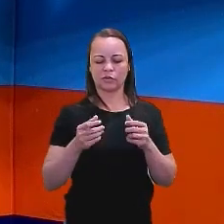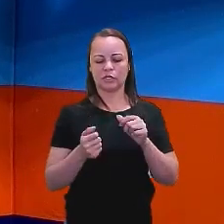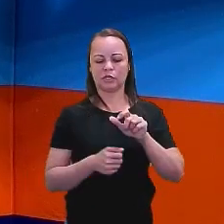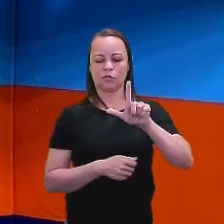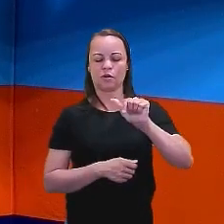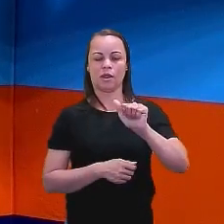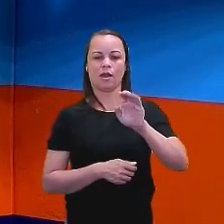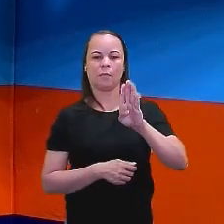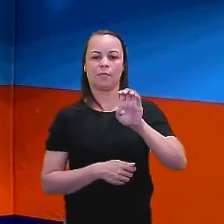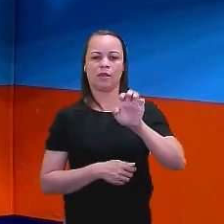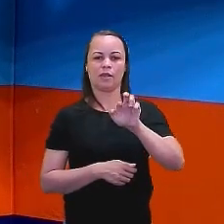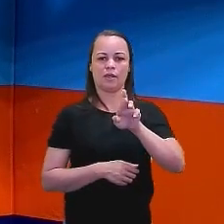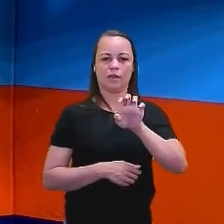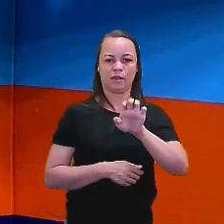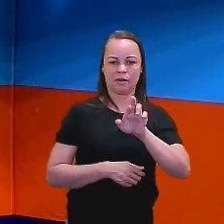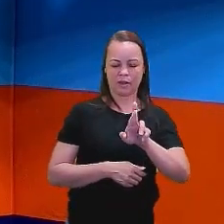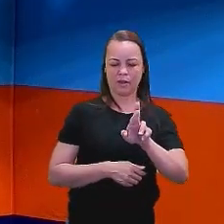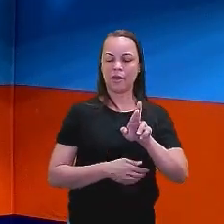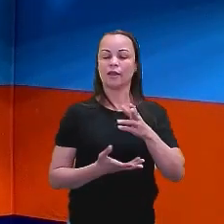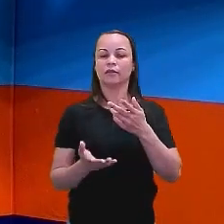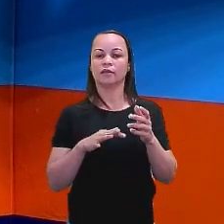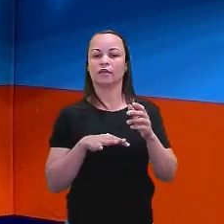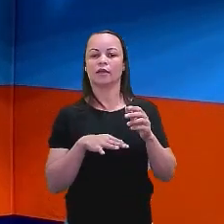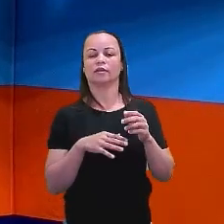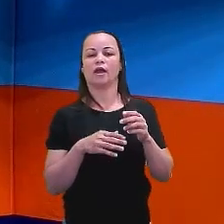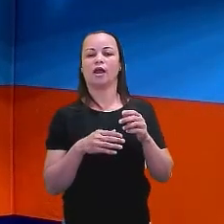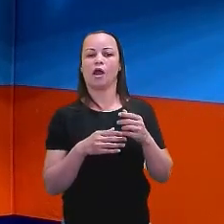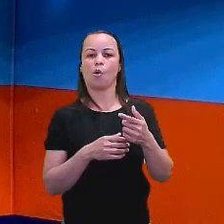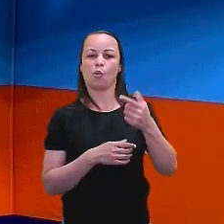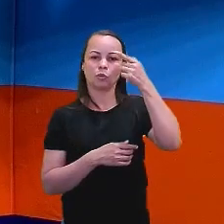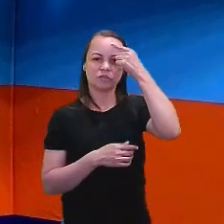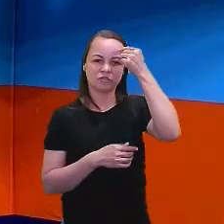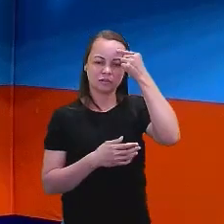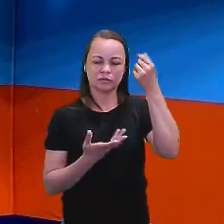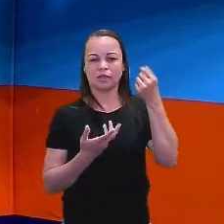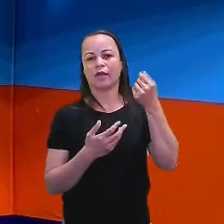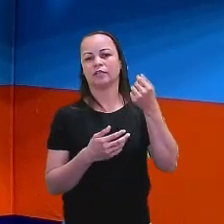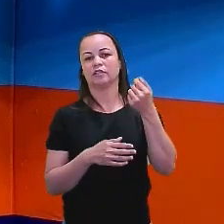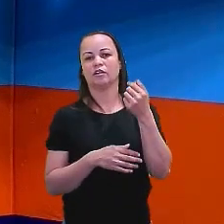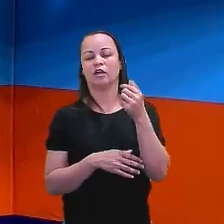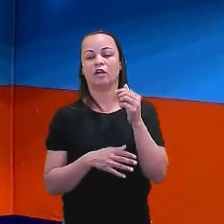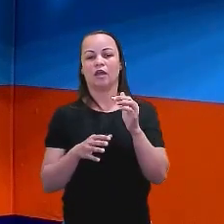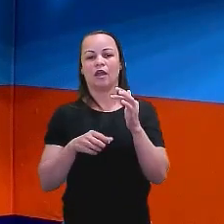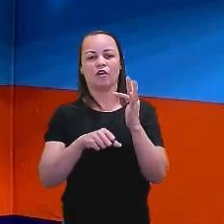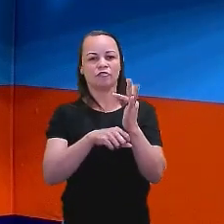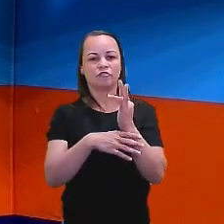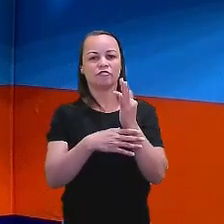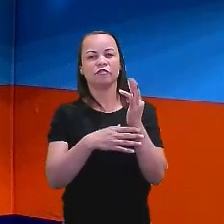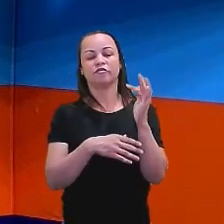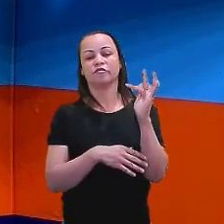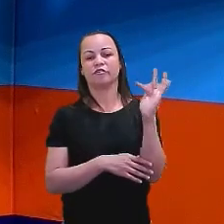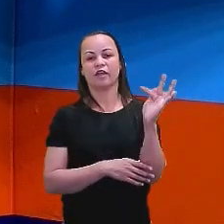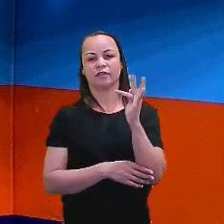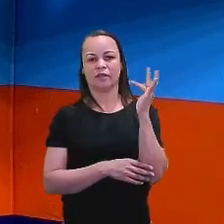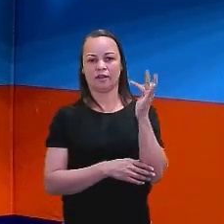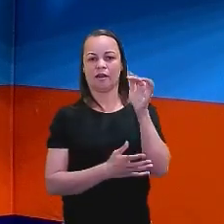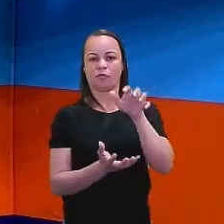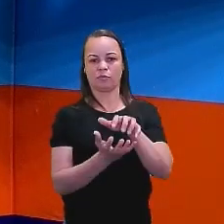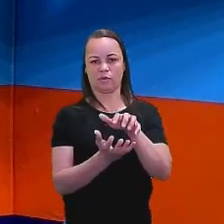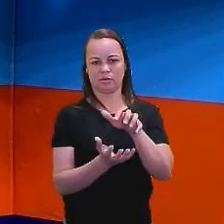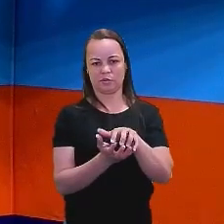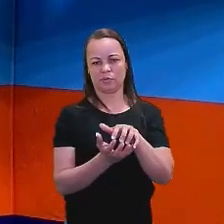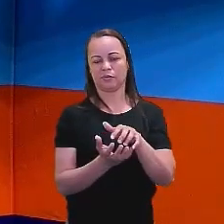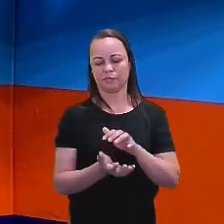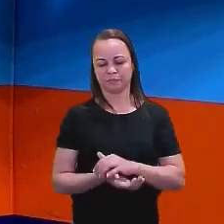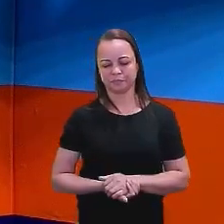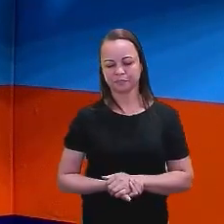que é lá da Universidade Federal de Pernambuco, e ele discute as questões étnico-raciais, sempre trazendo